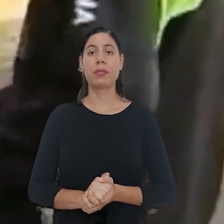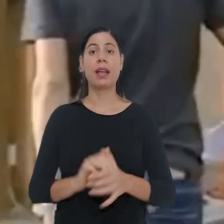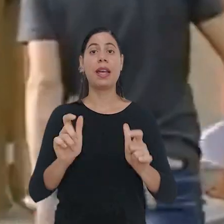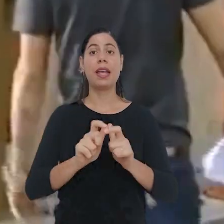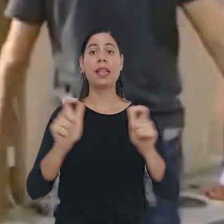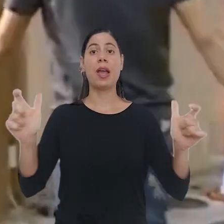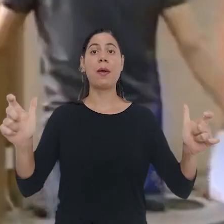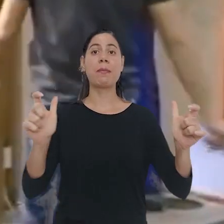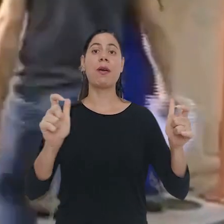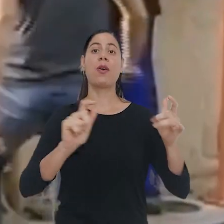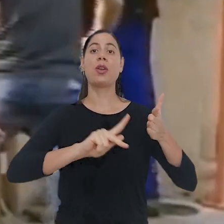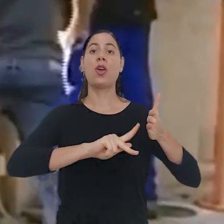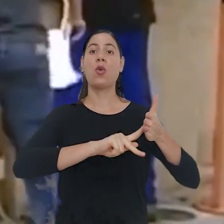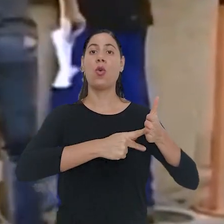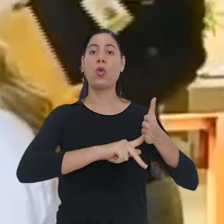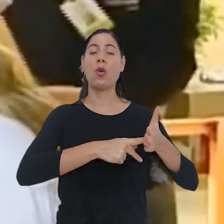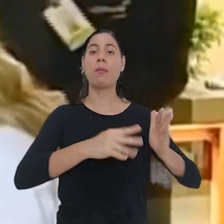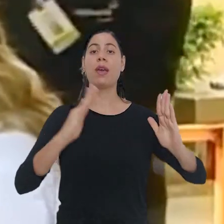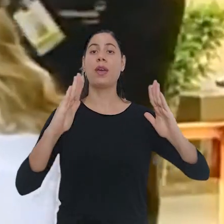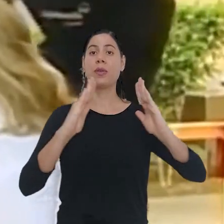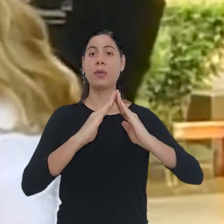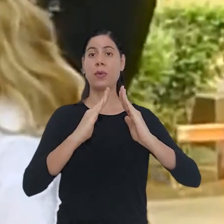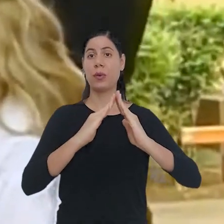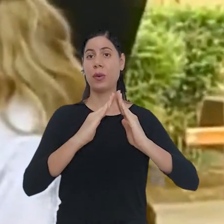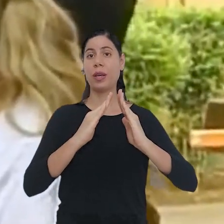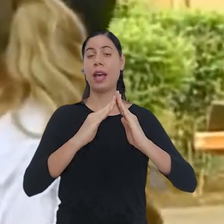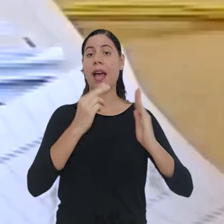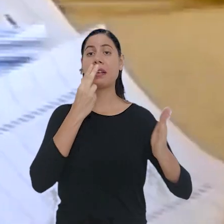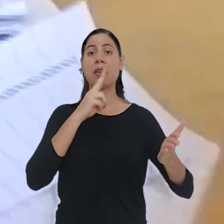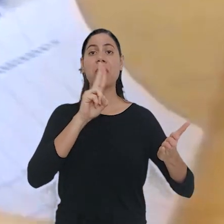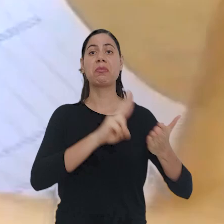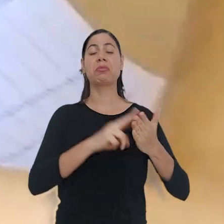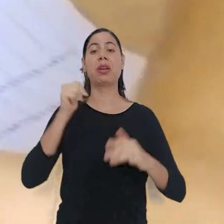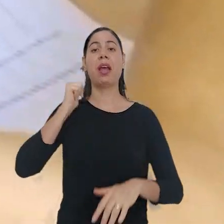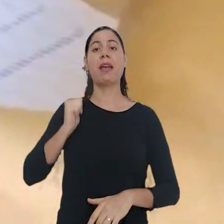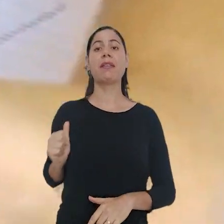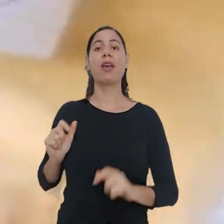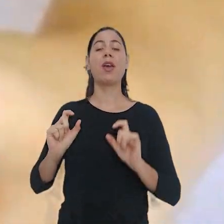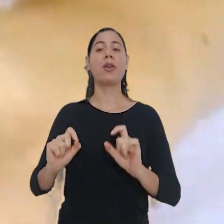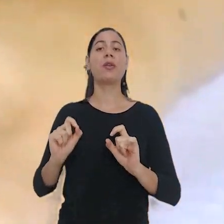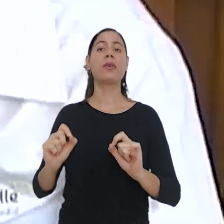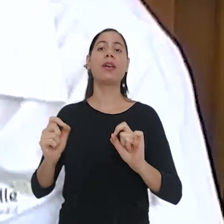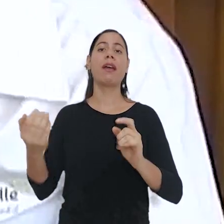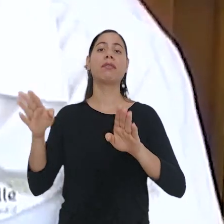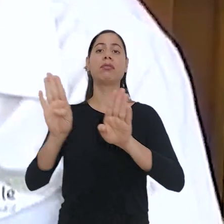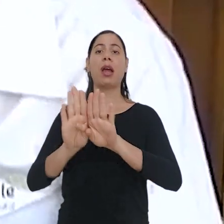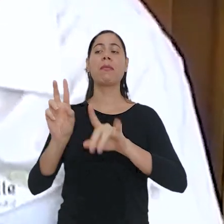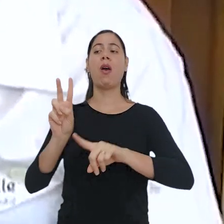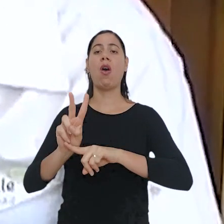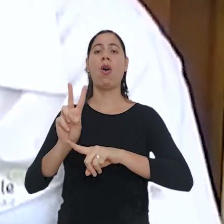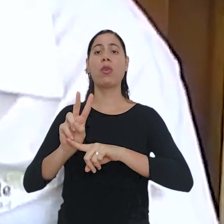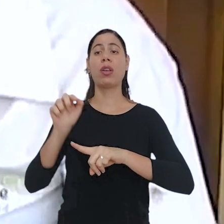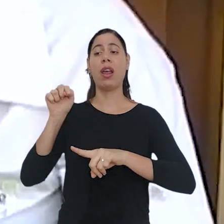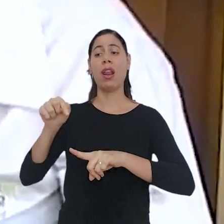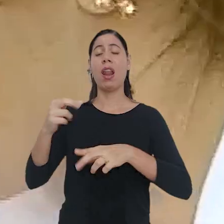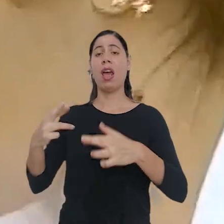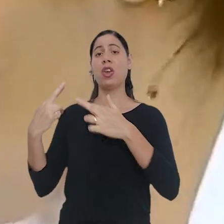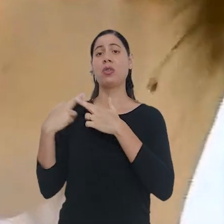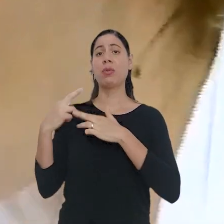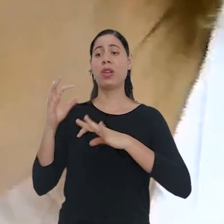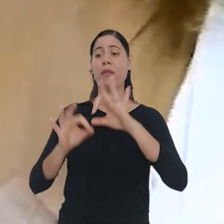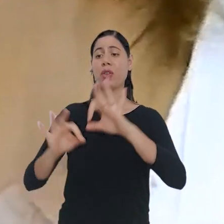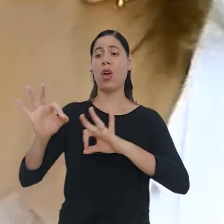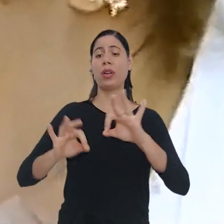Na maioria dos condomínios de casas, os carteiros deixam as correspondências e encomendas na portaria. É o pessoal do condomínio que